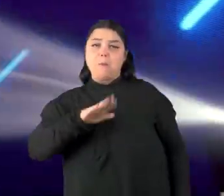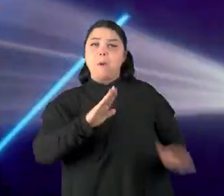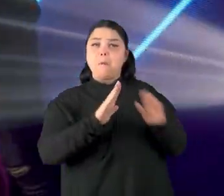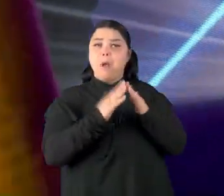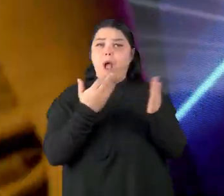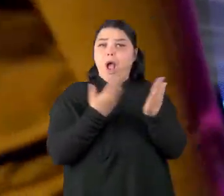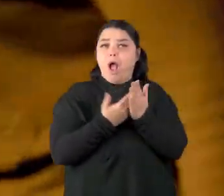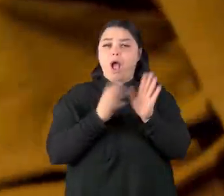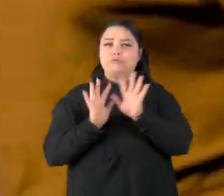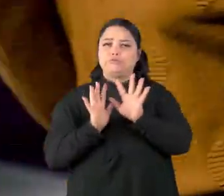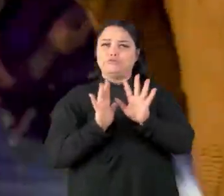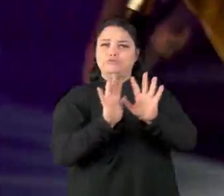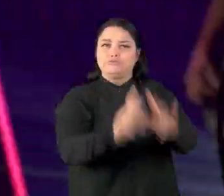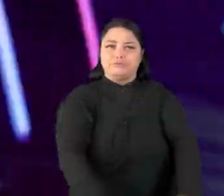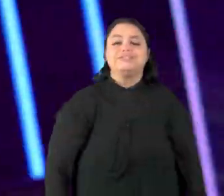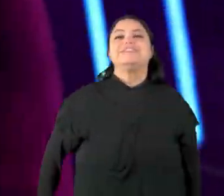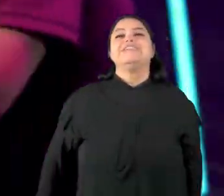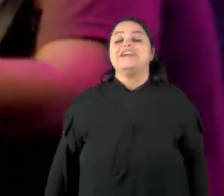escolar.